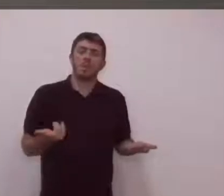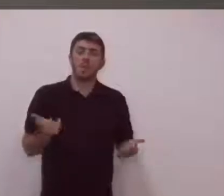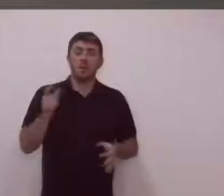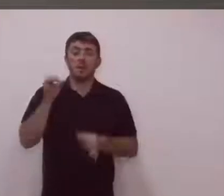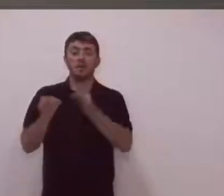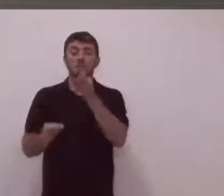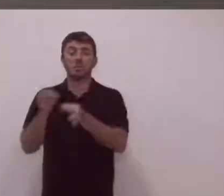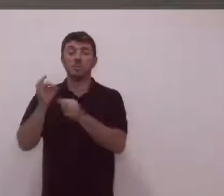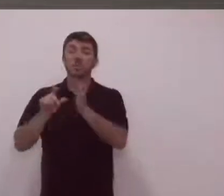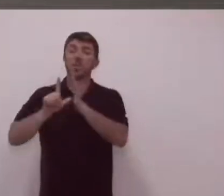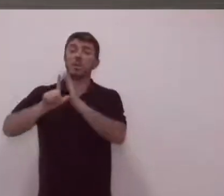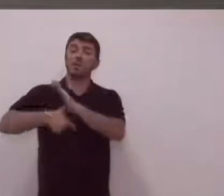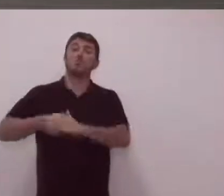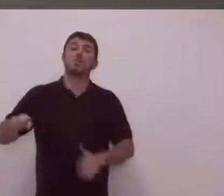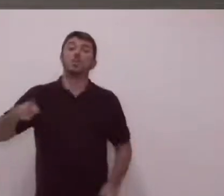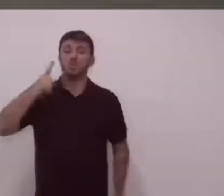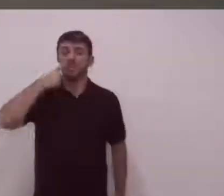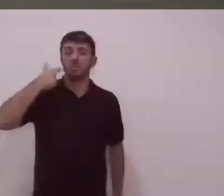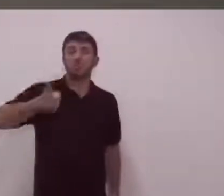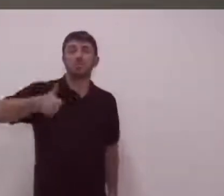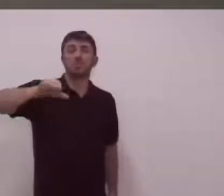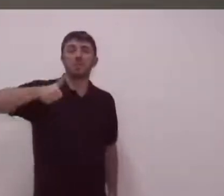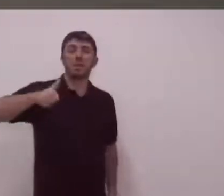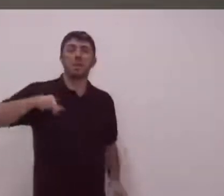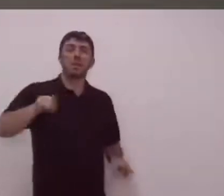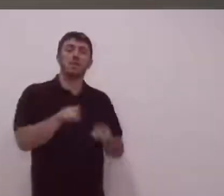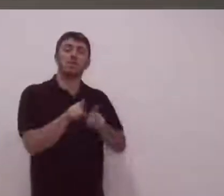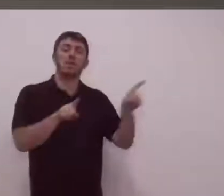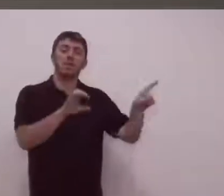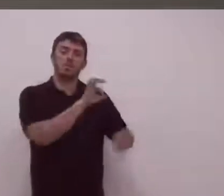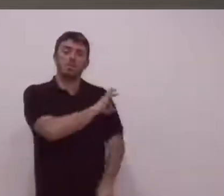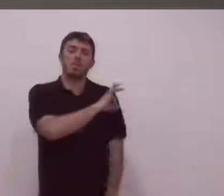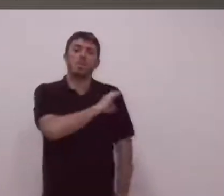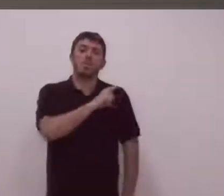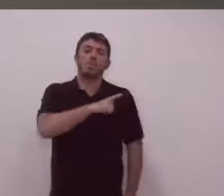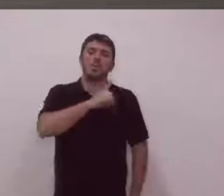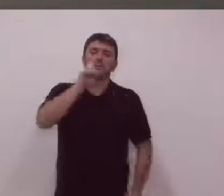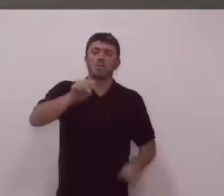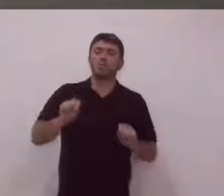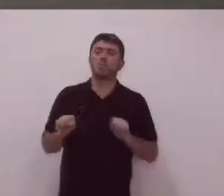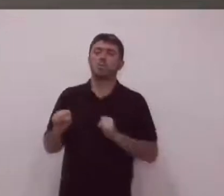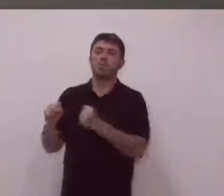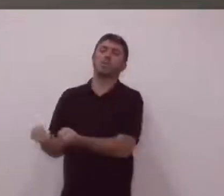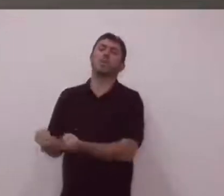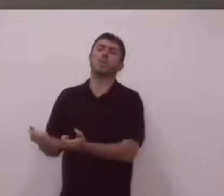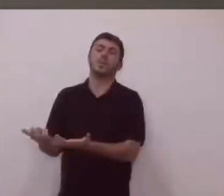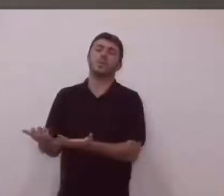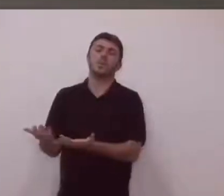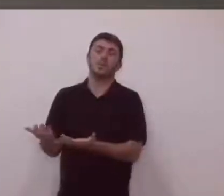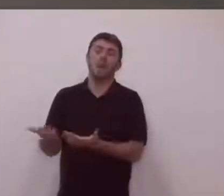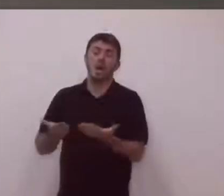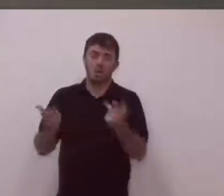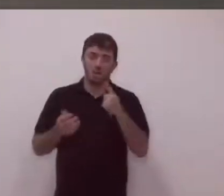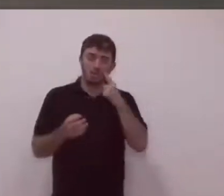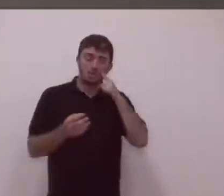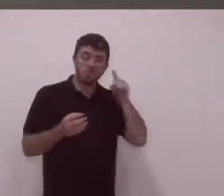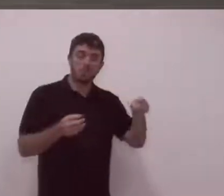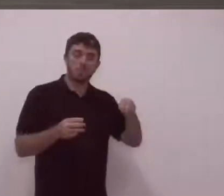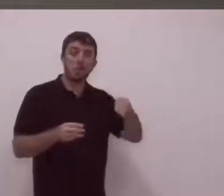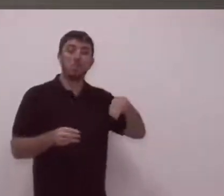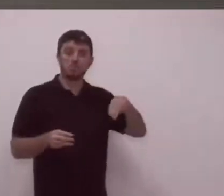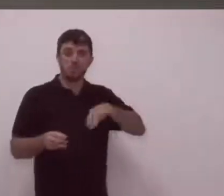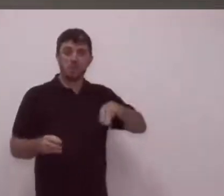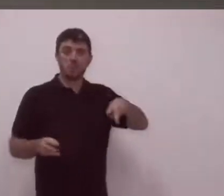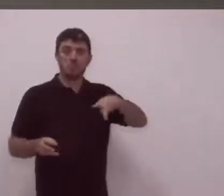depois do prefeito também ter a possibilidade de defesa vai ver porque a gente só viu aqui a argumentação do ministério público que em alguns pontos eu acho que tem